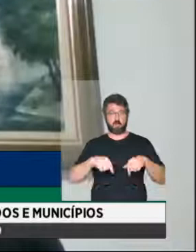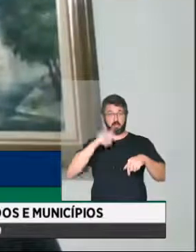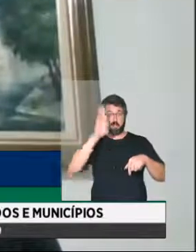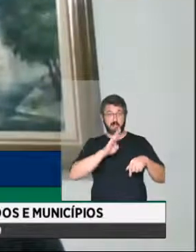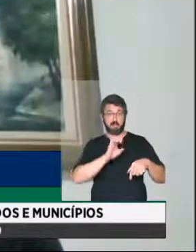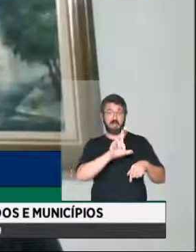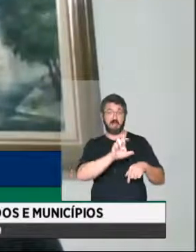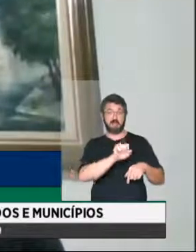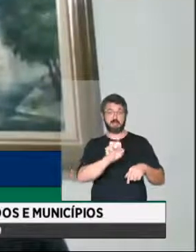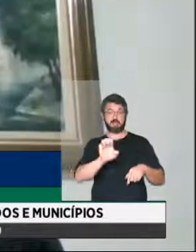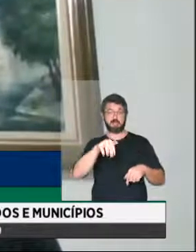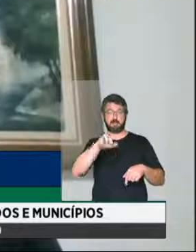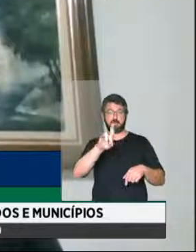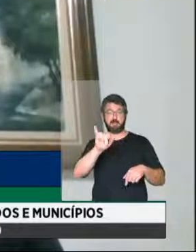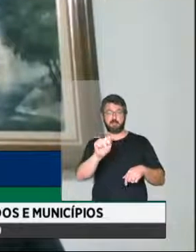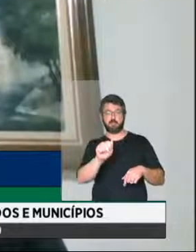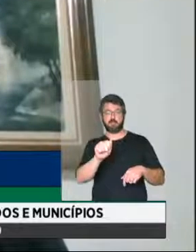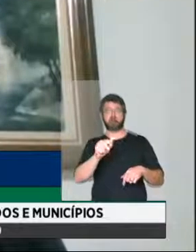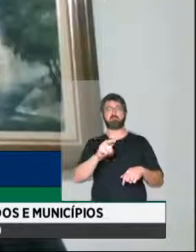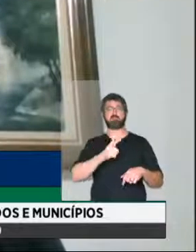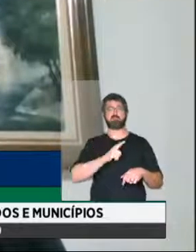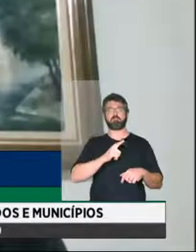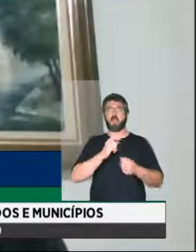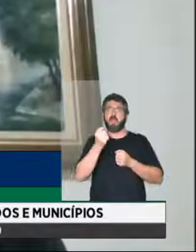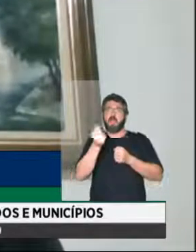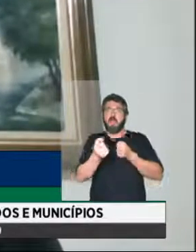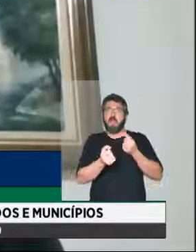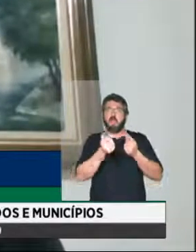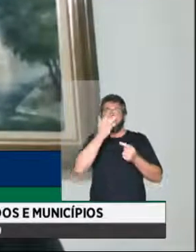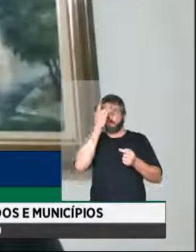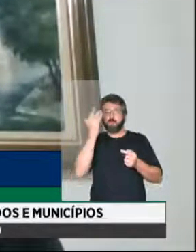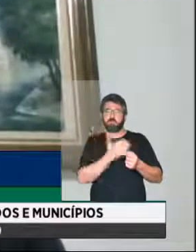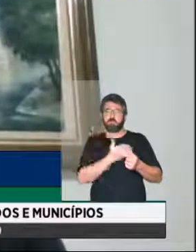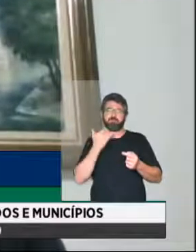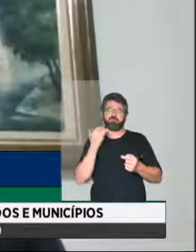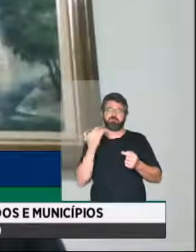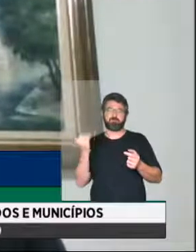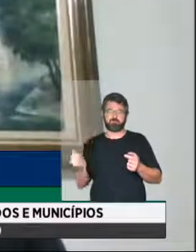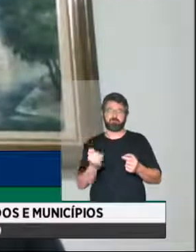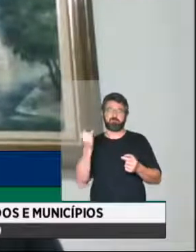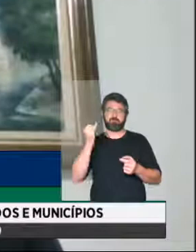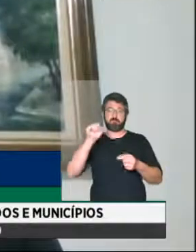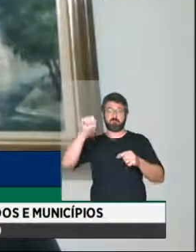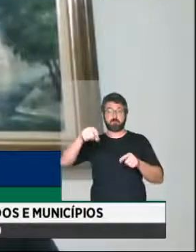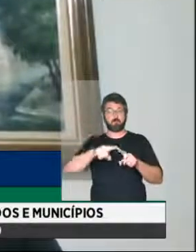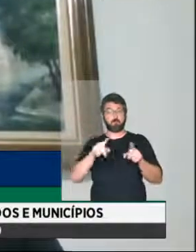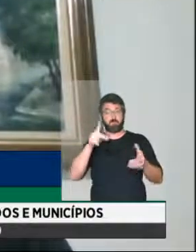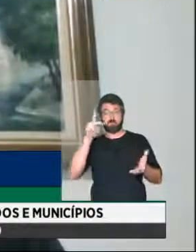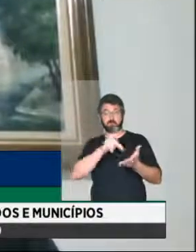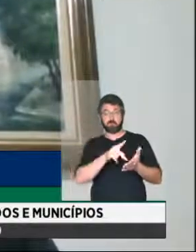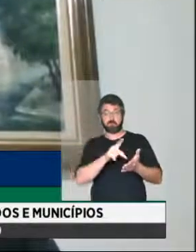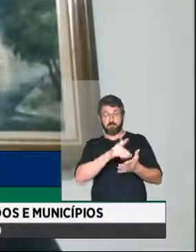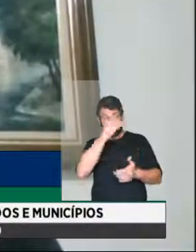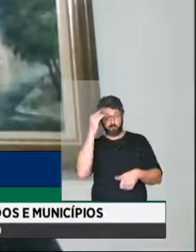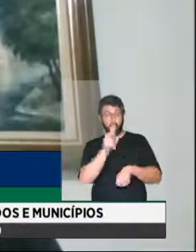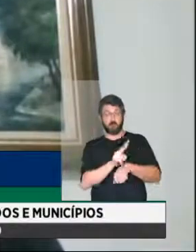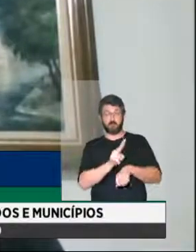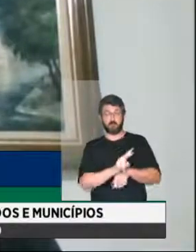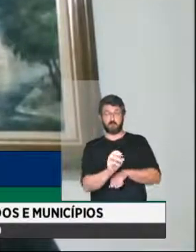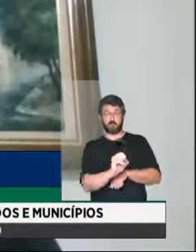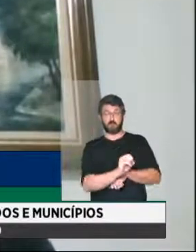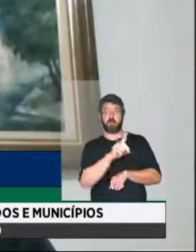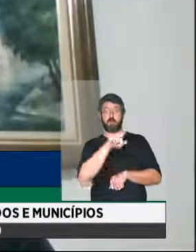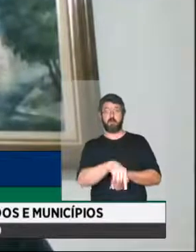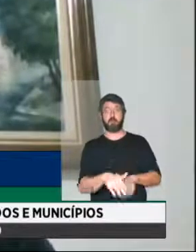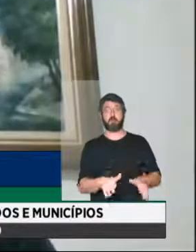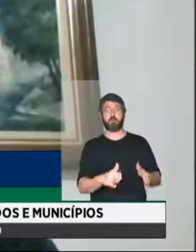média tem tido algumas perdas importantes, mas é verdade que os mais desprotegidos são